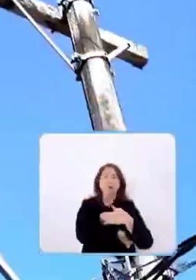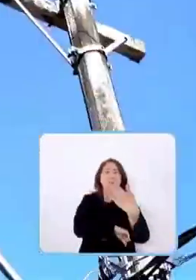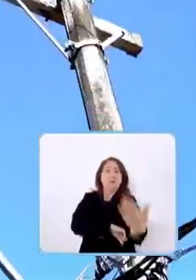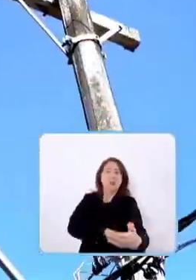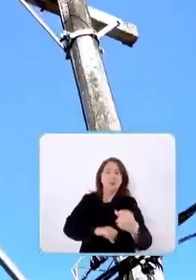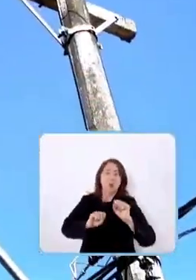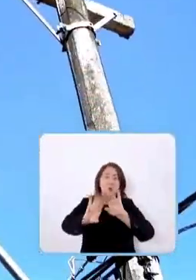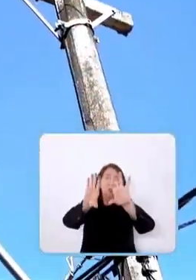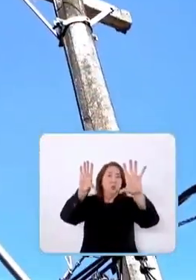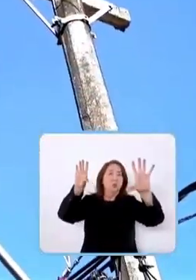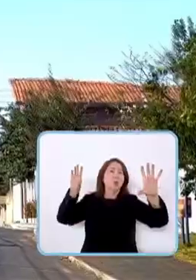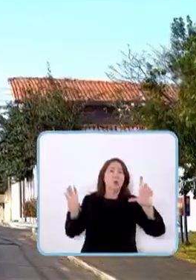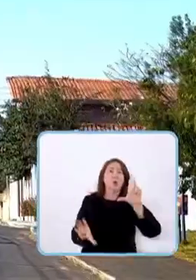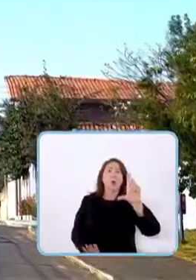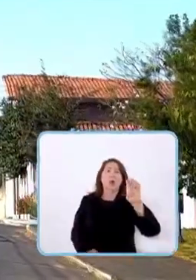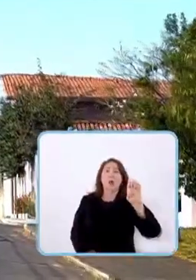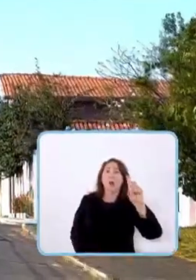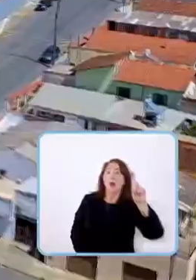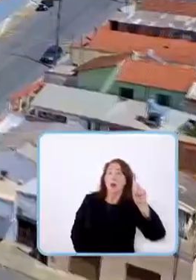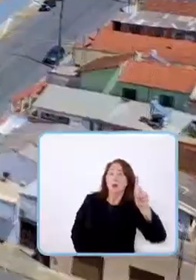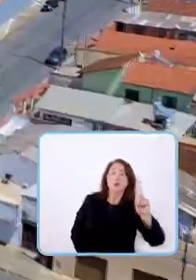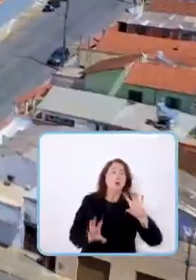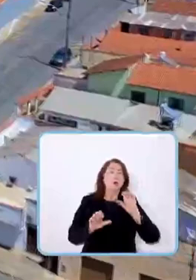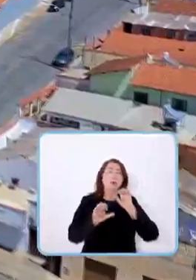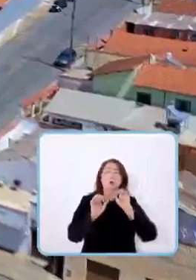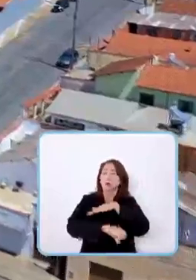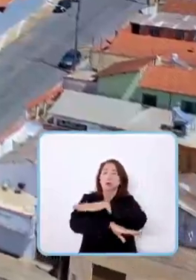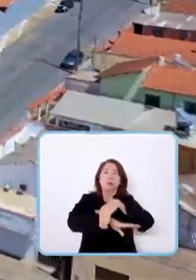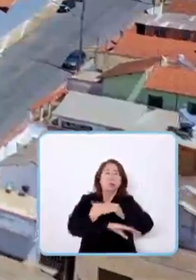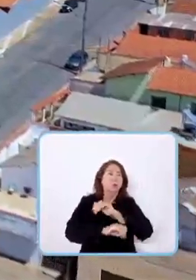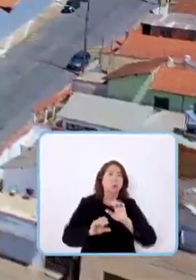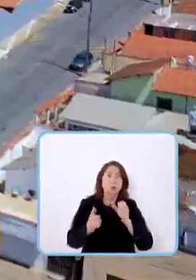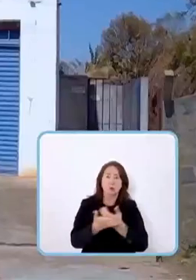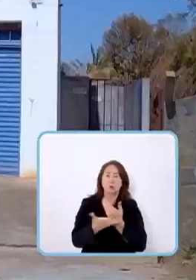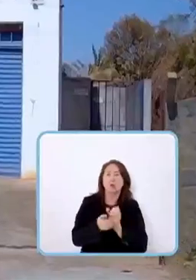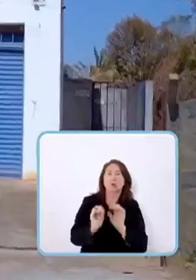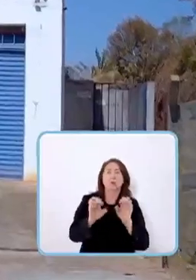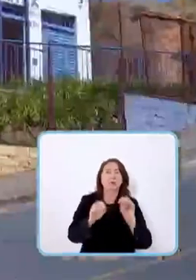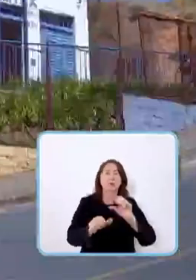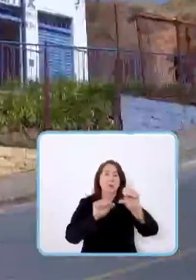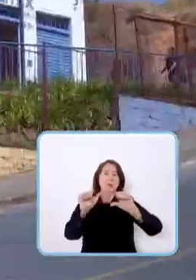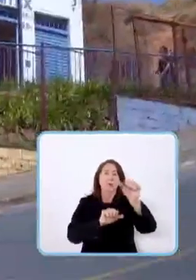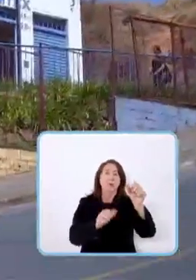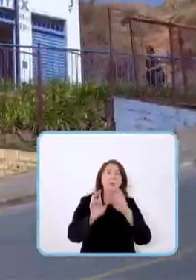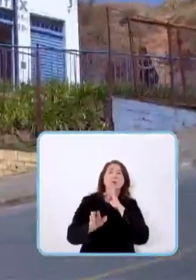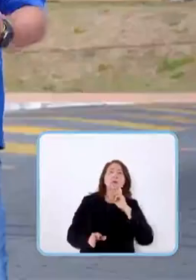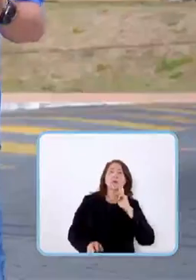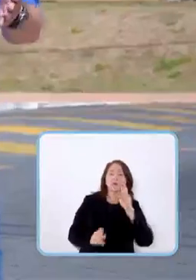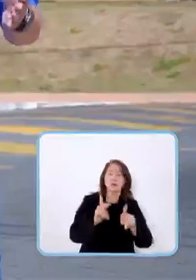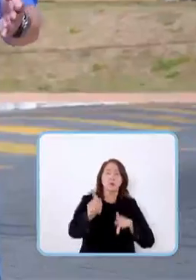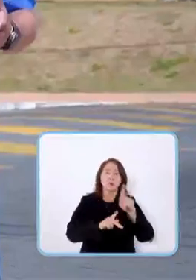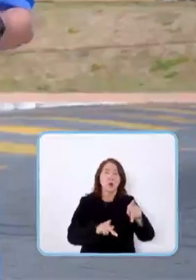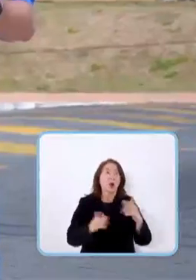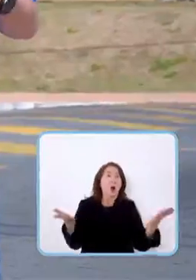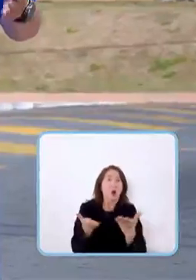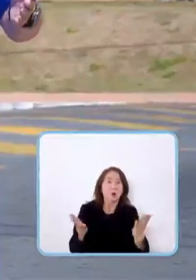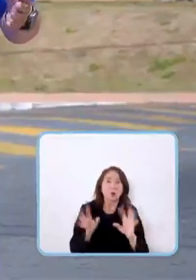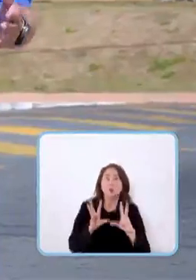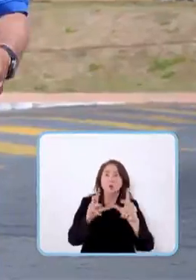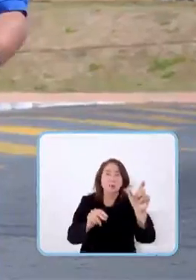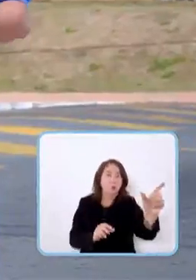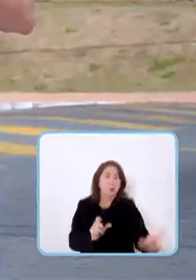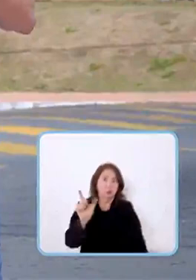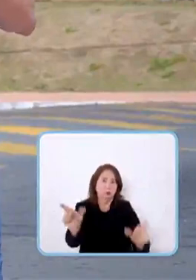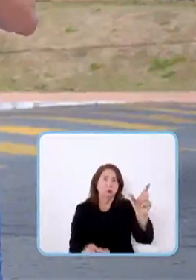frente, iluminação em LED em todas as ruas, a revitalização do Maria Ovidia e o restaurante popular. Agora, época de